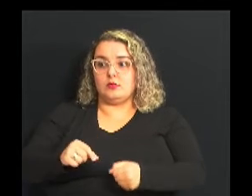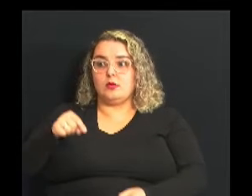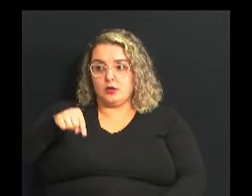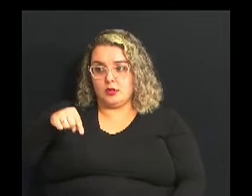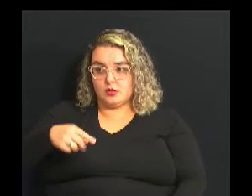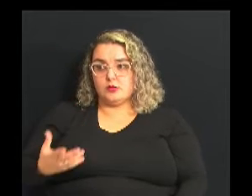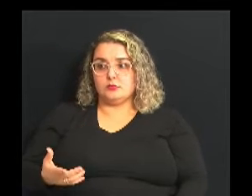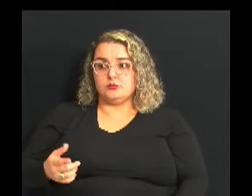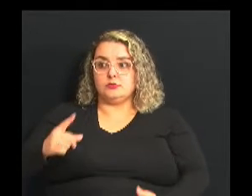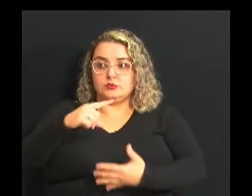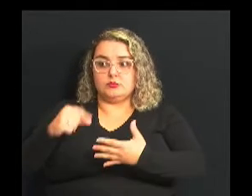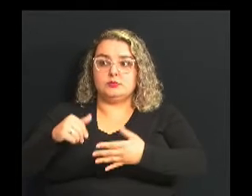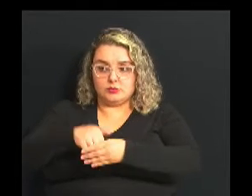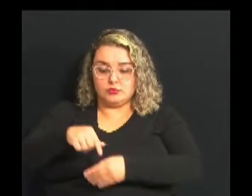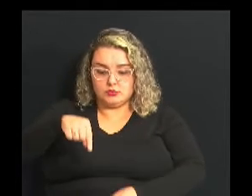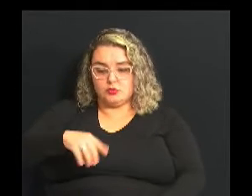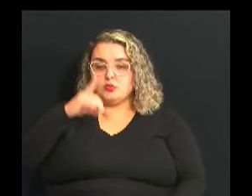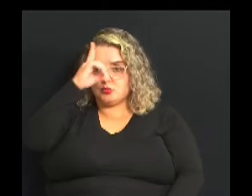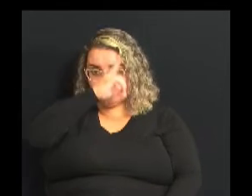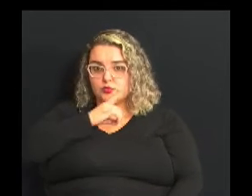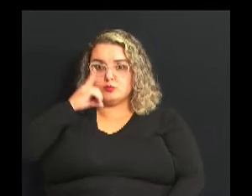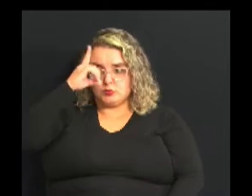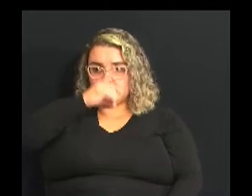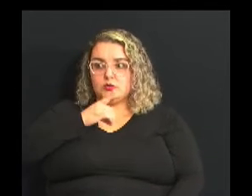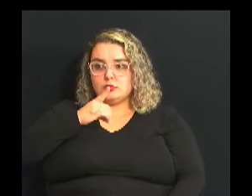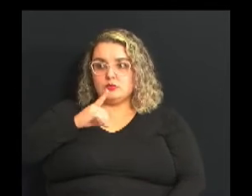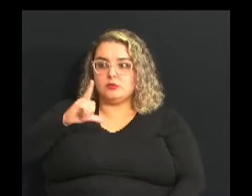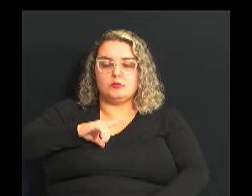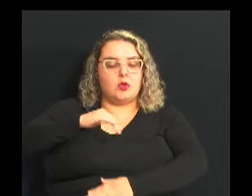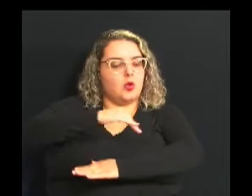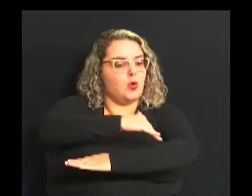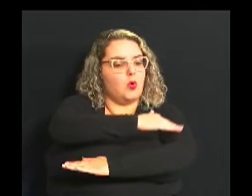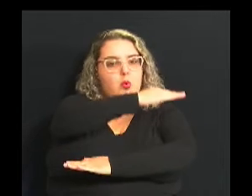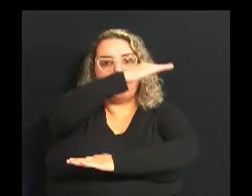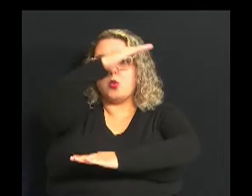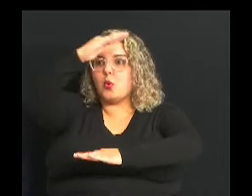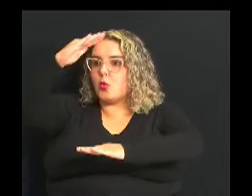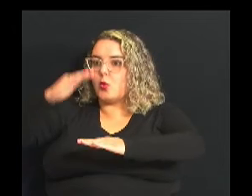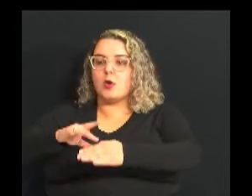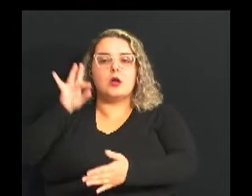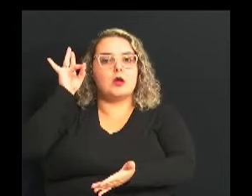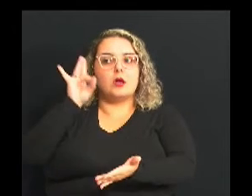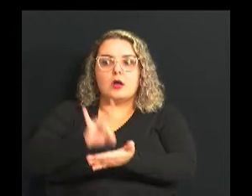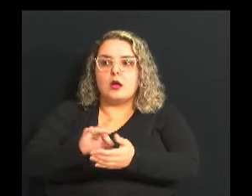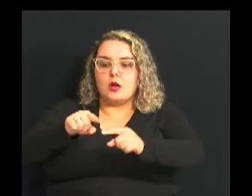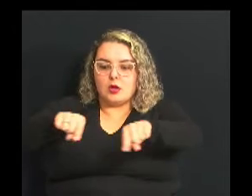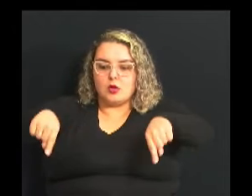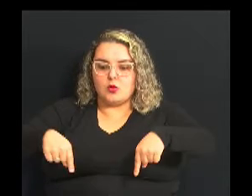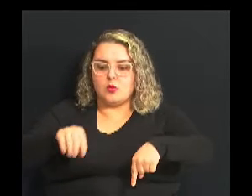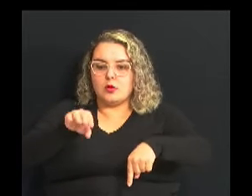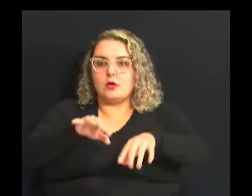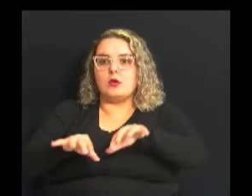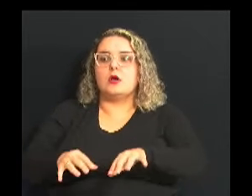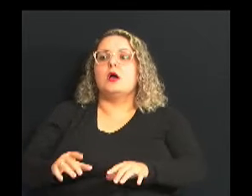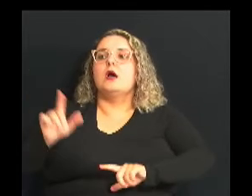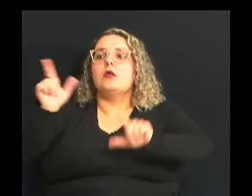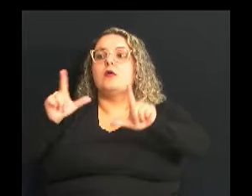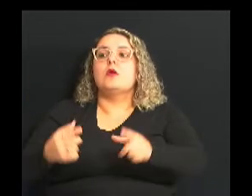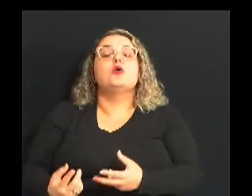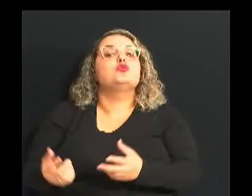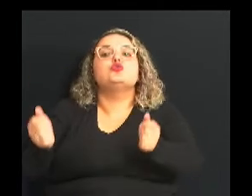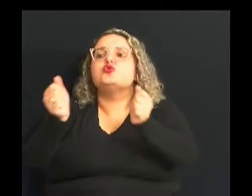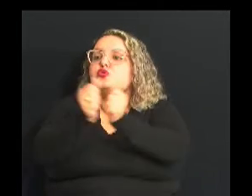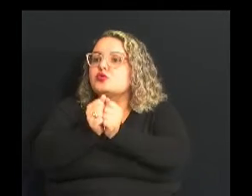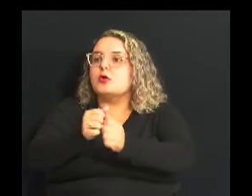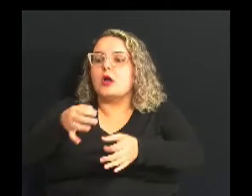da eleição desse ano no domingo, nós vamos o tempo inteiro em tempo real. As urnas chegam, nós somos a única TV que entra com as urnas. Por exemplo, a Justiça